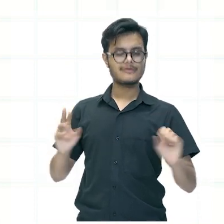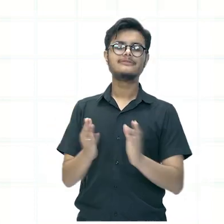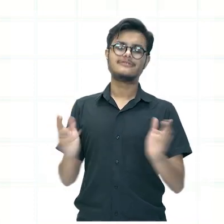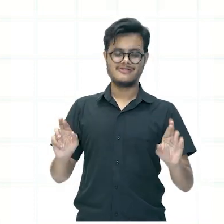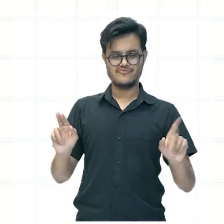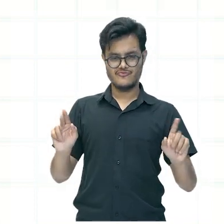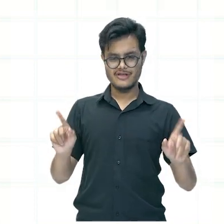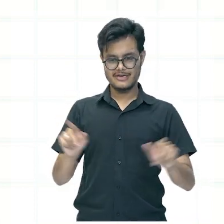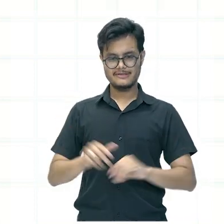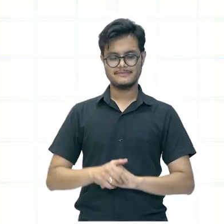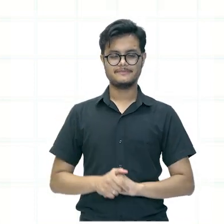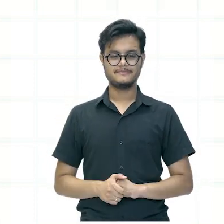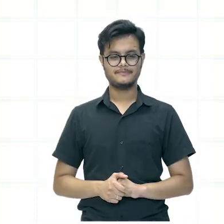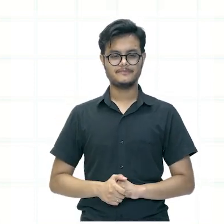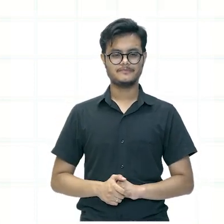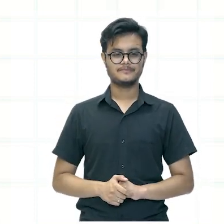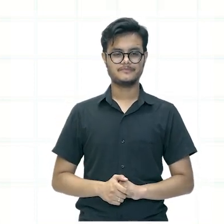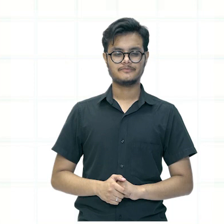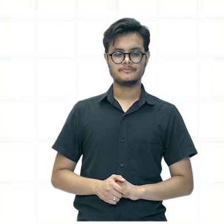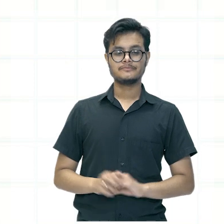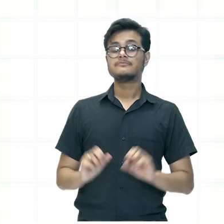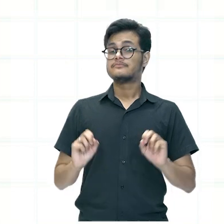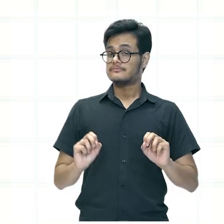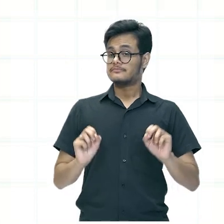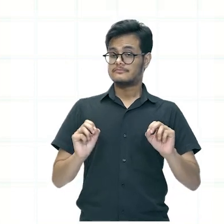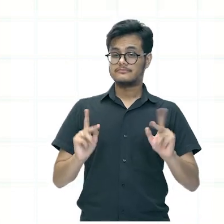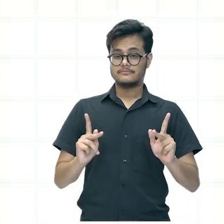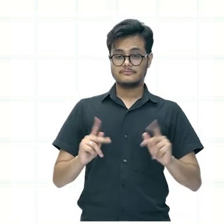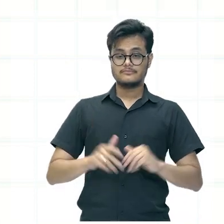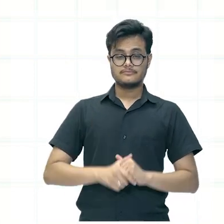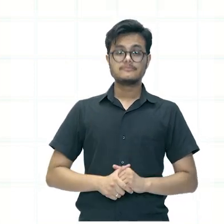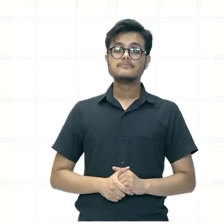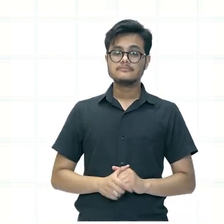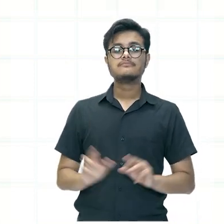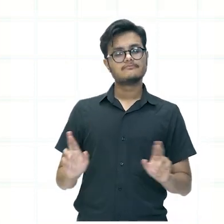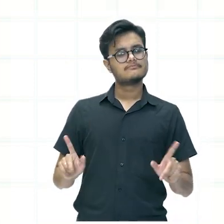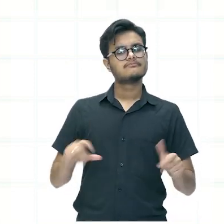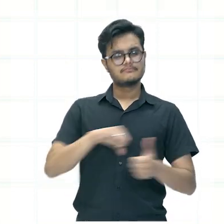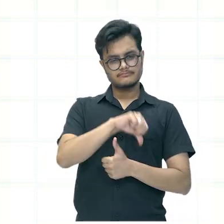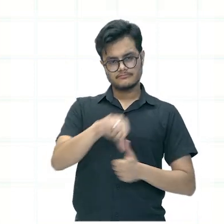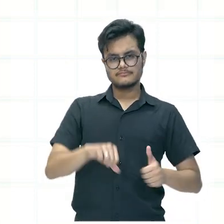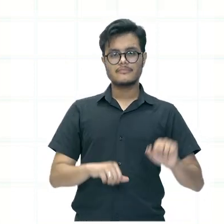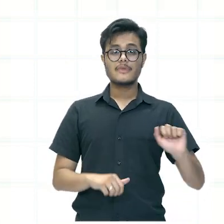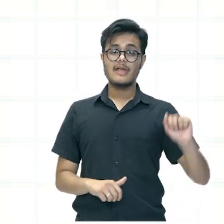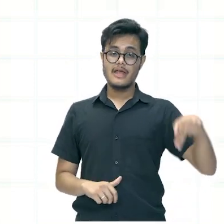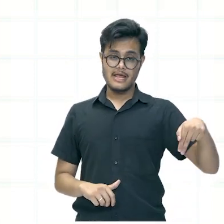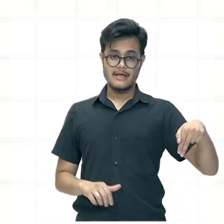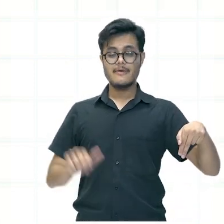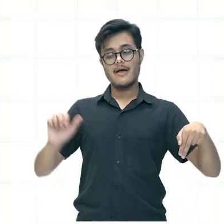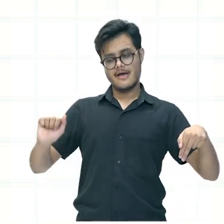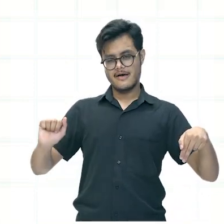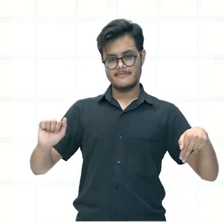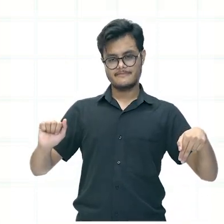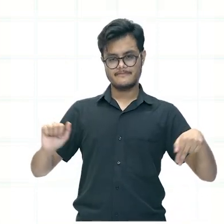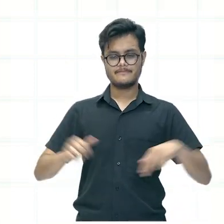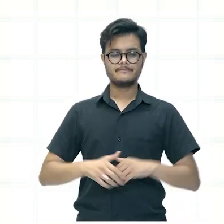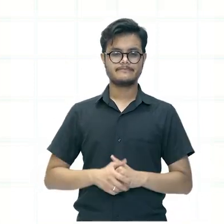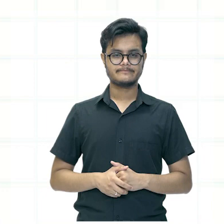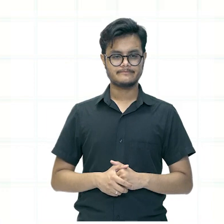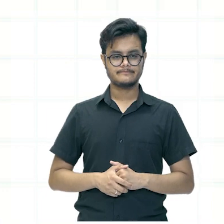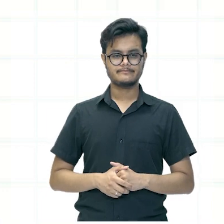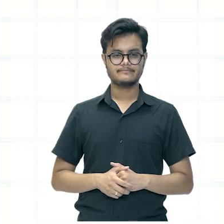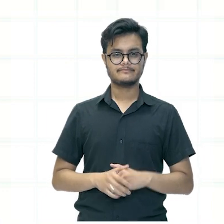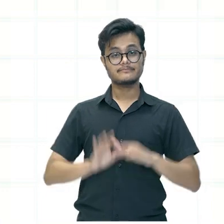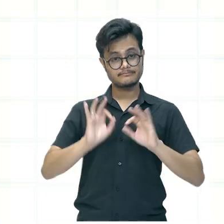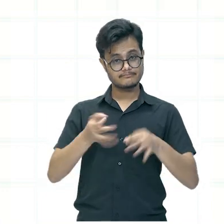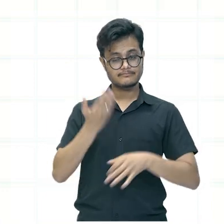aí, ok? Então, quando o som da letra for mudo, aí a gente utiliza o N, como vocês